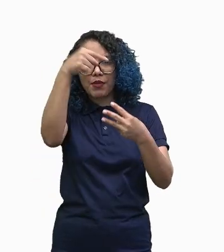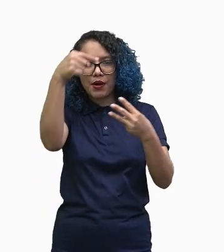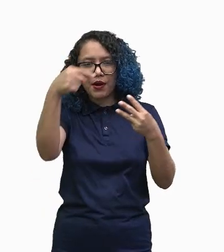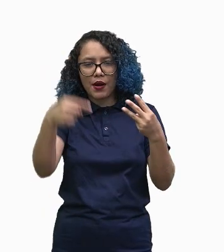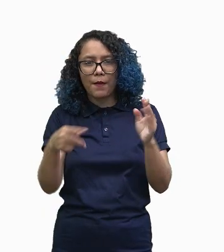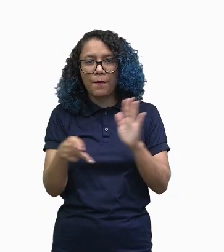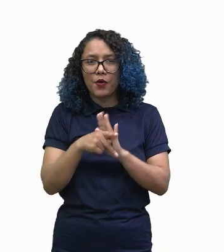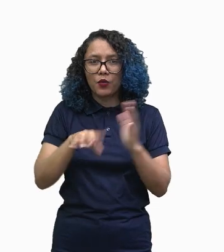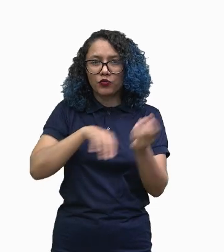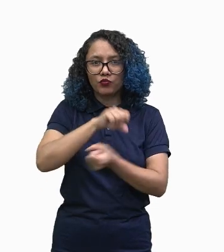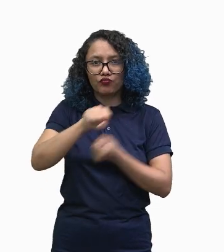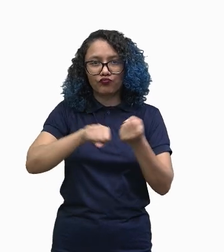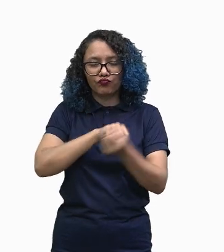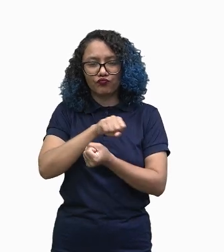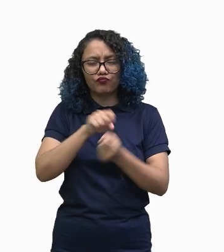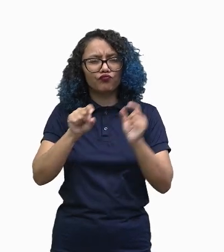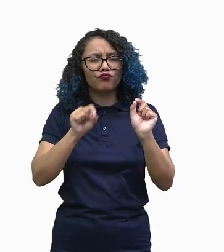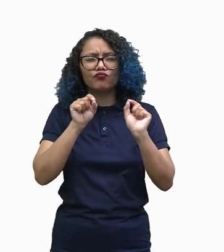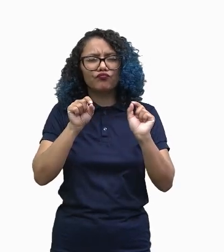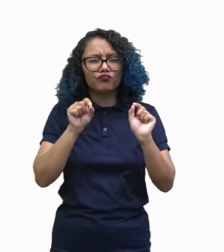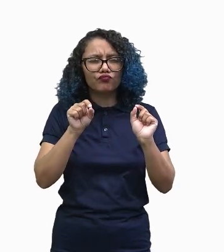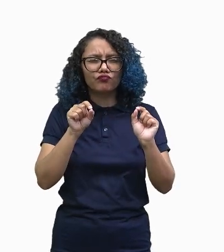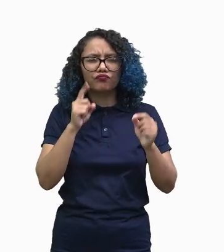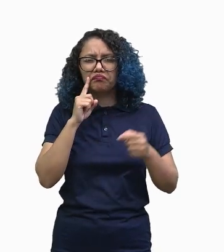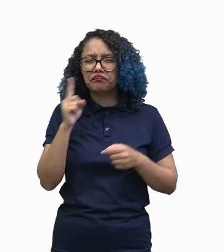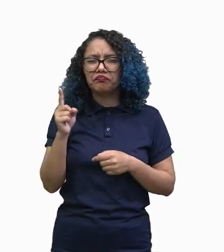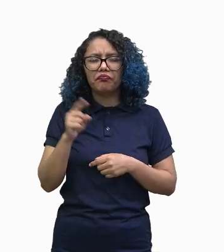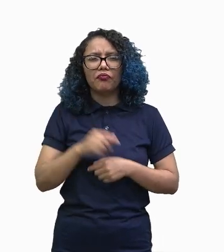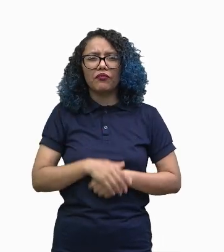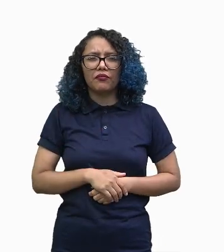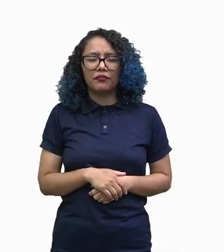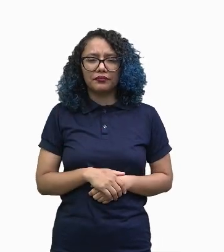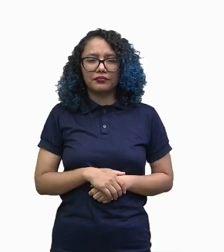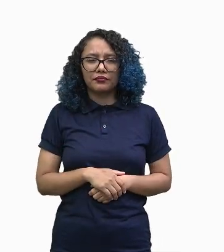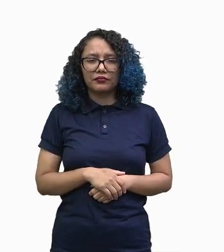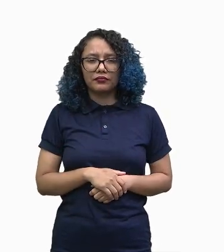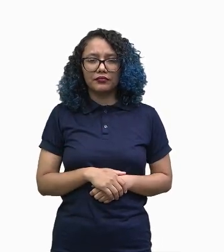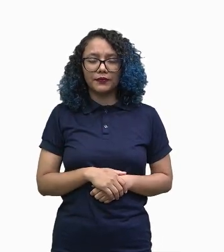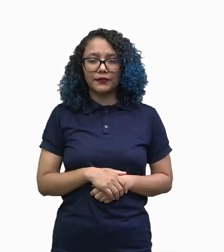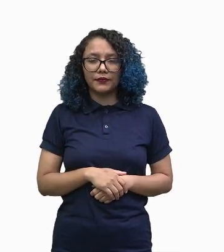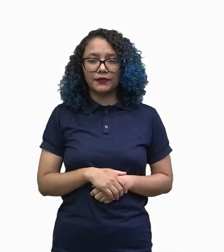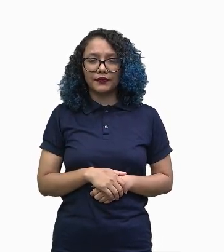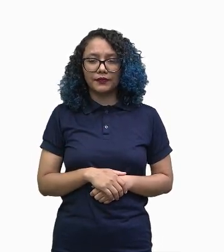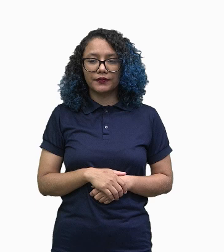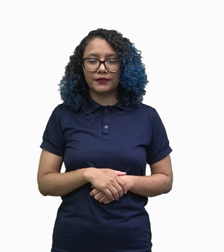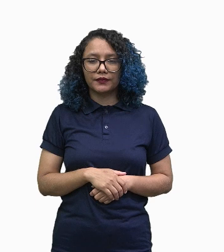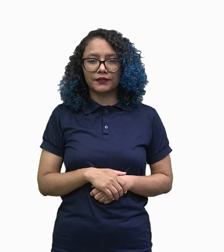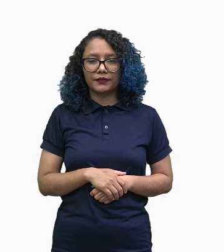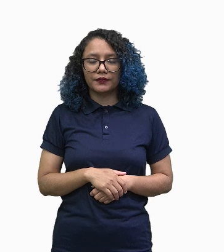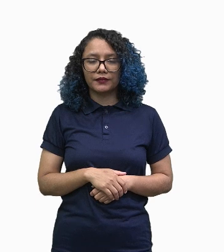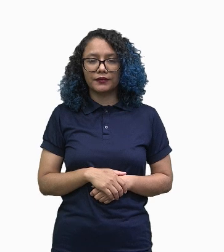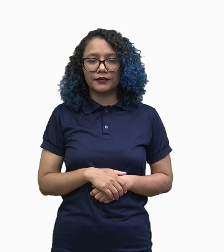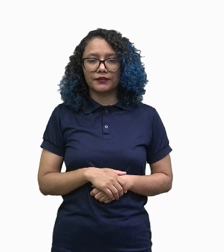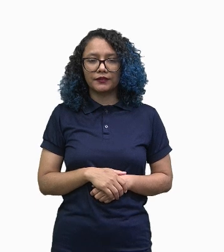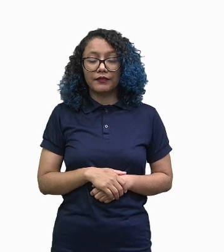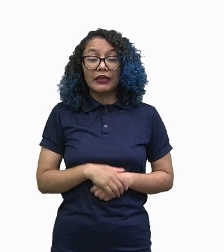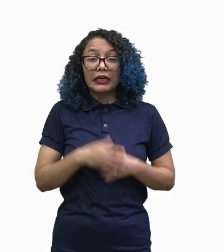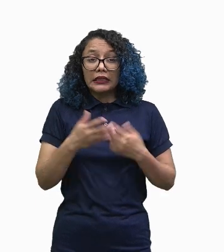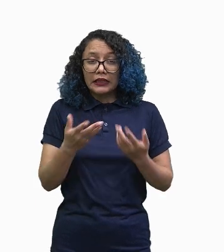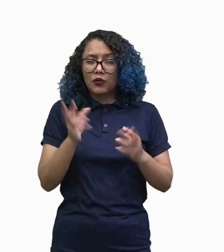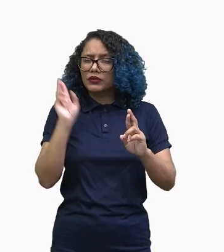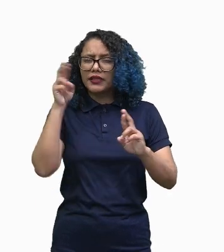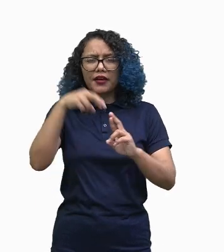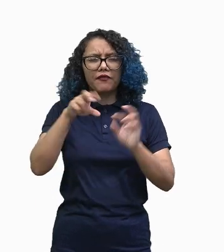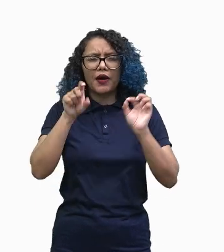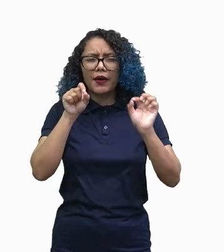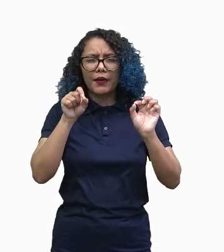sustentabilidade. Vejam vocês que nesse tripé da sustentabilidade estão envolvidos, né, estão ali